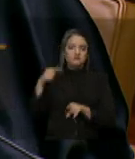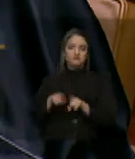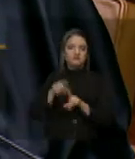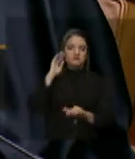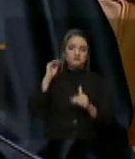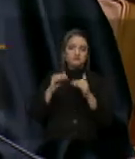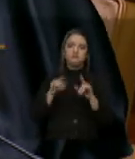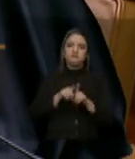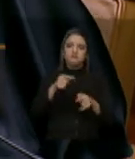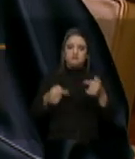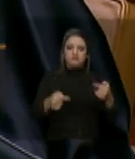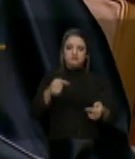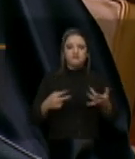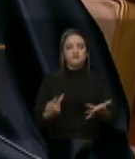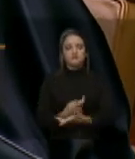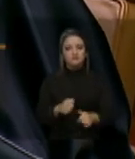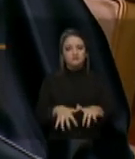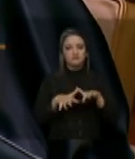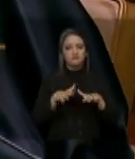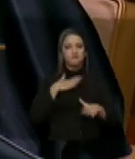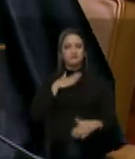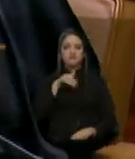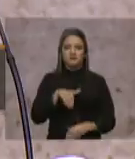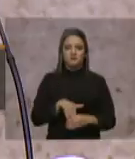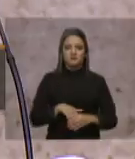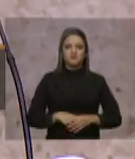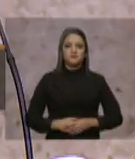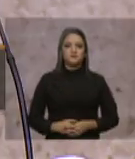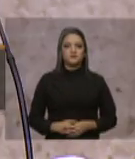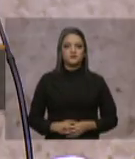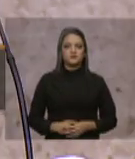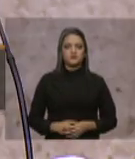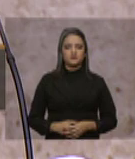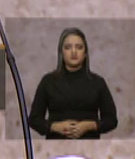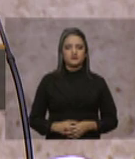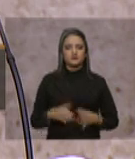visto e dos debates que ocorreram no plenário é como votos para presidente